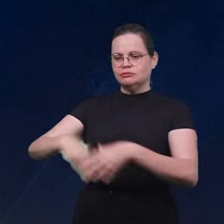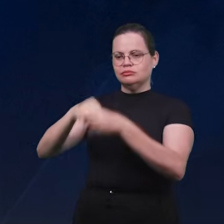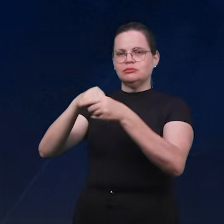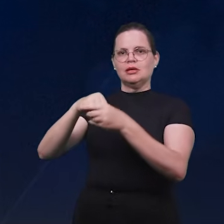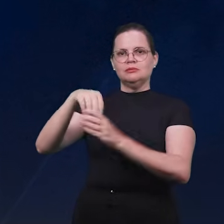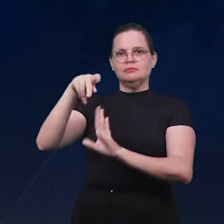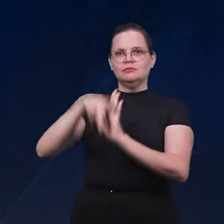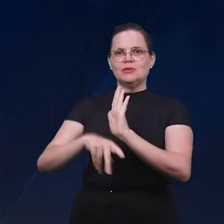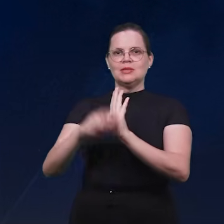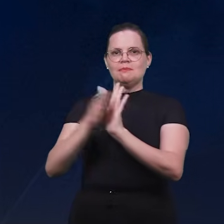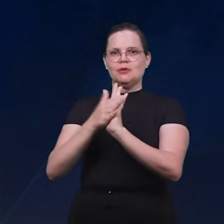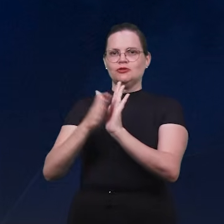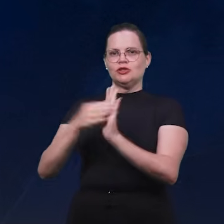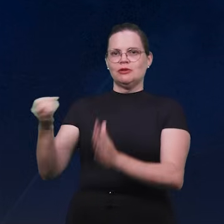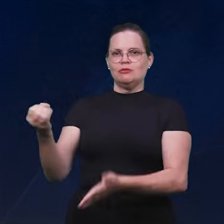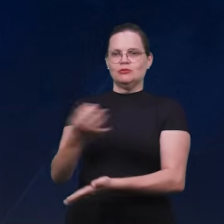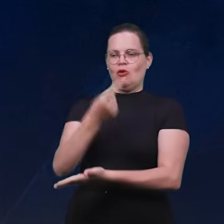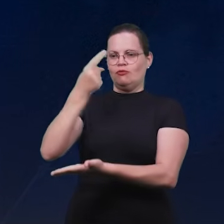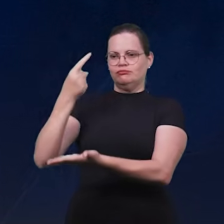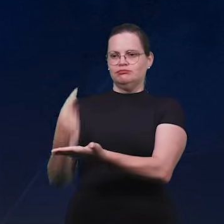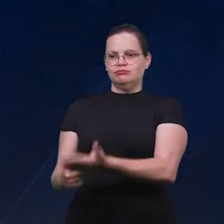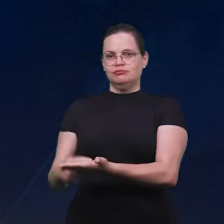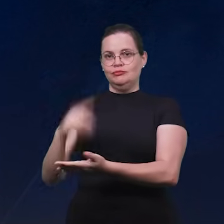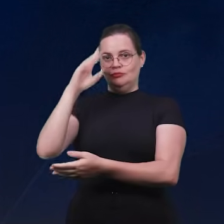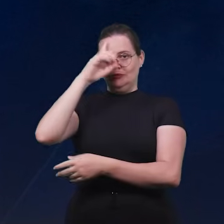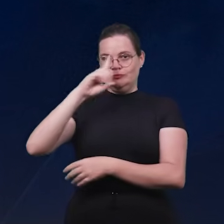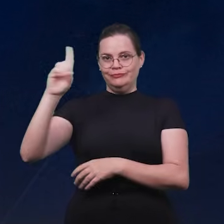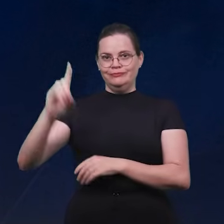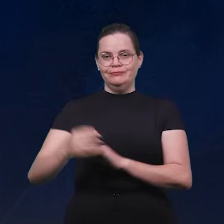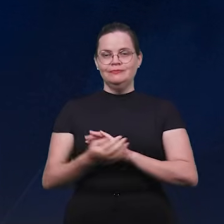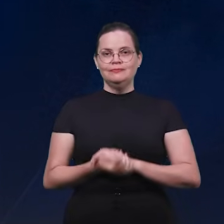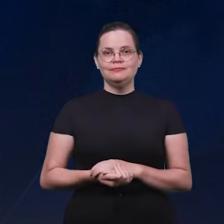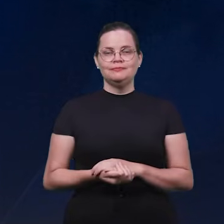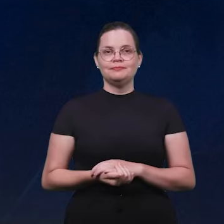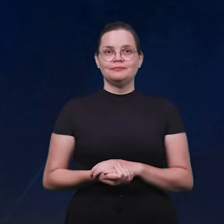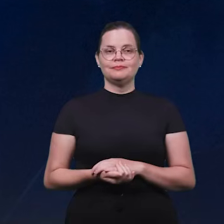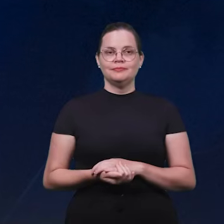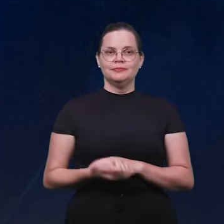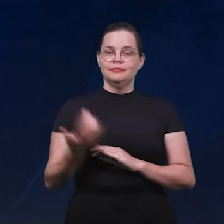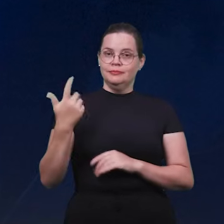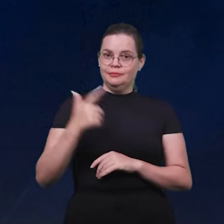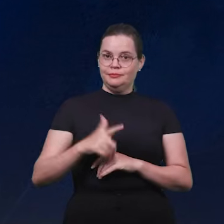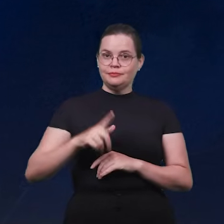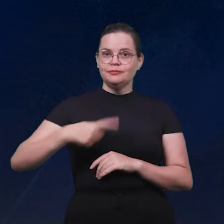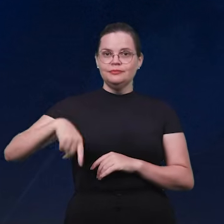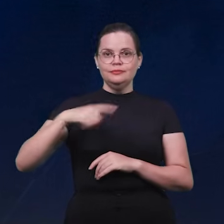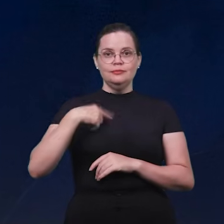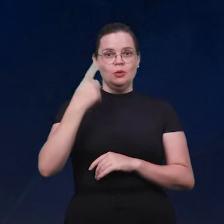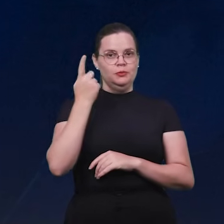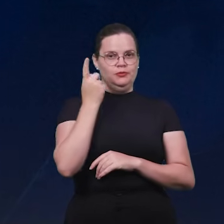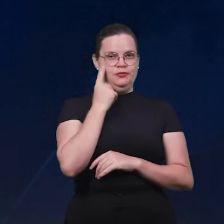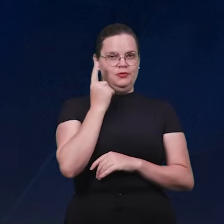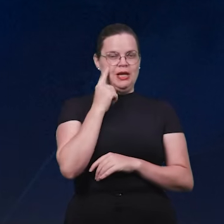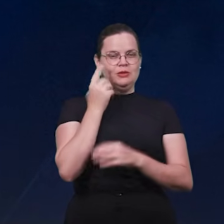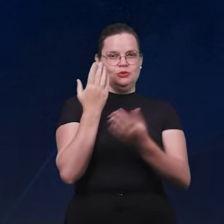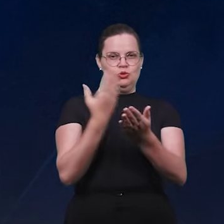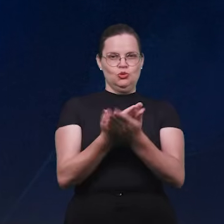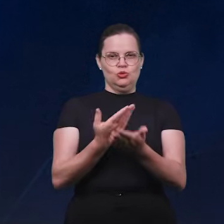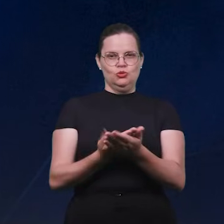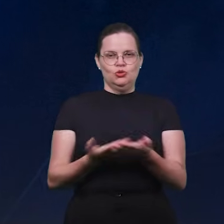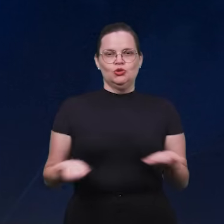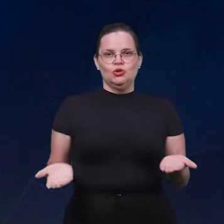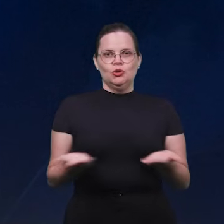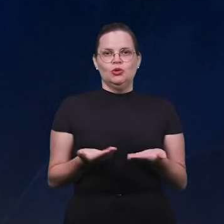na nova aliança de Deus. Mais uma vez, nós vamos agora acompanhar nesse estudo de